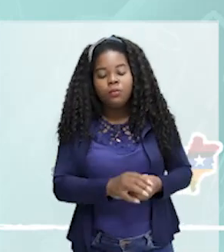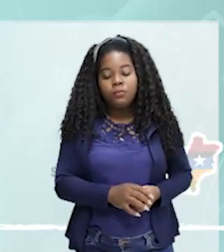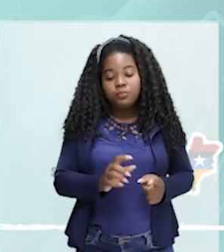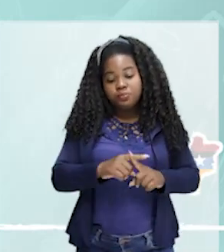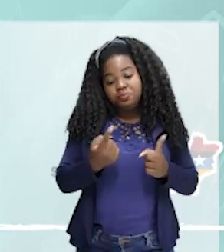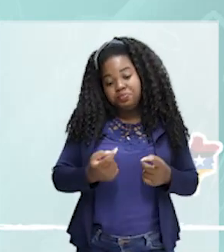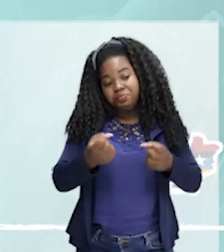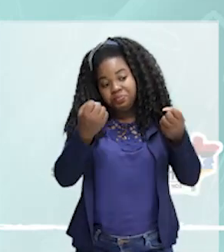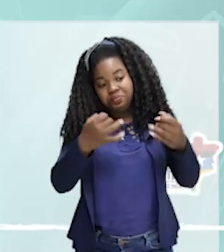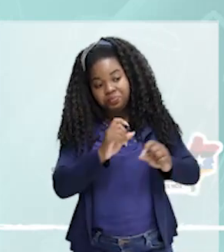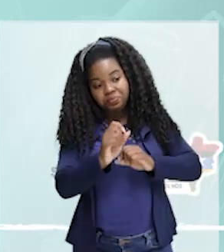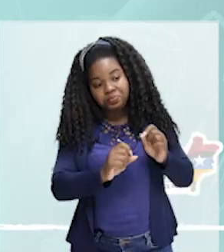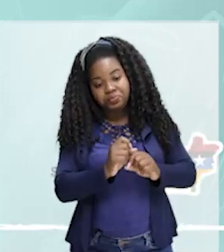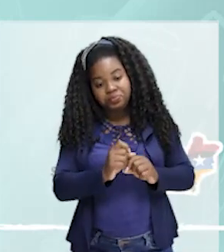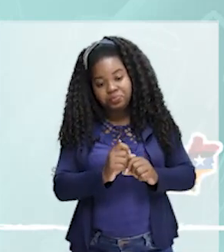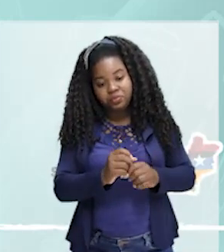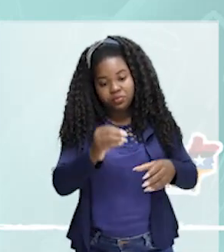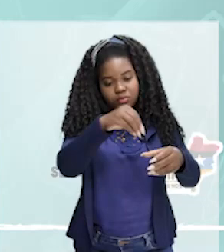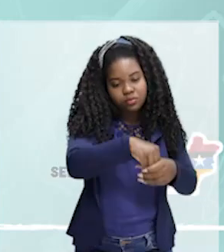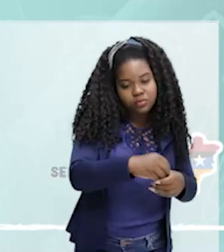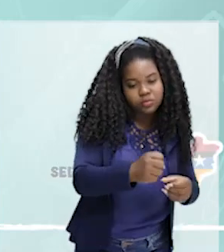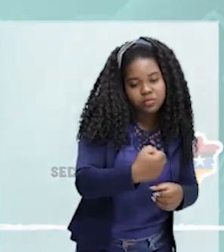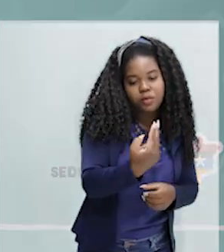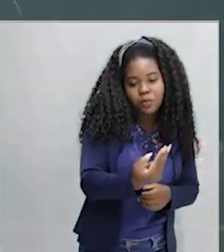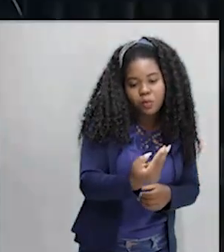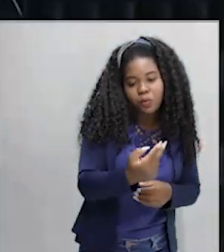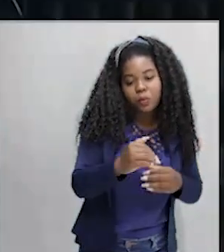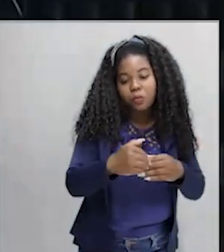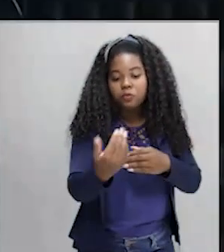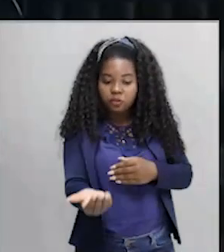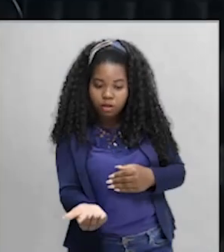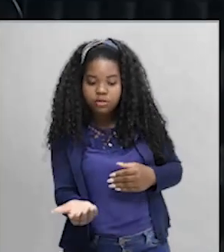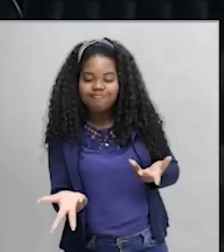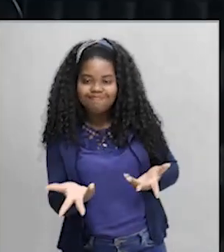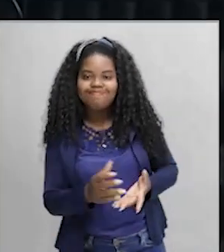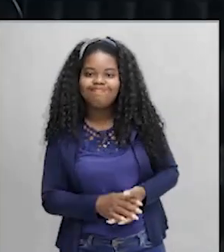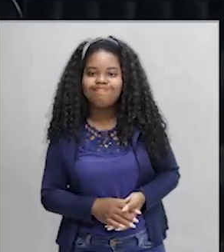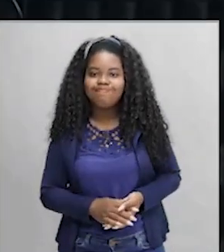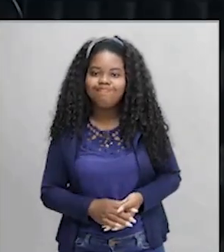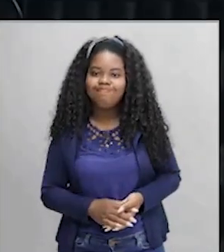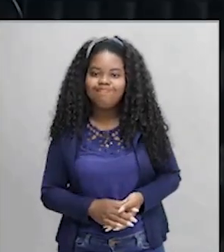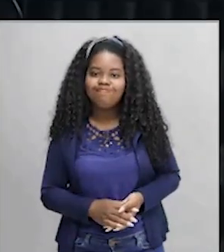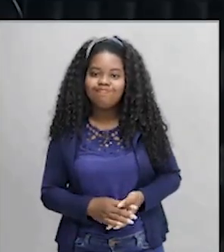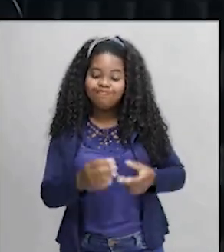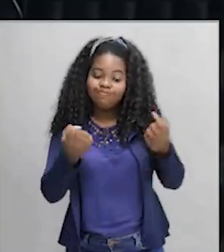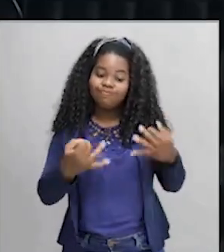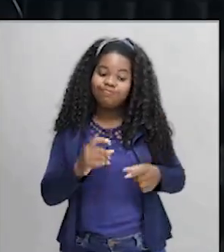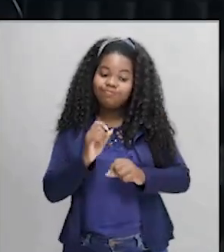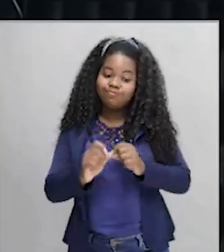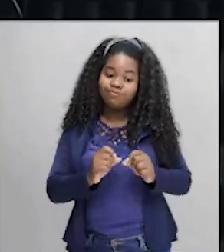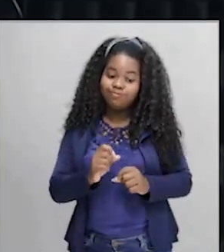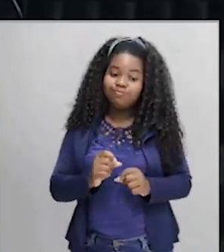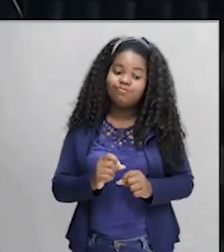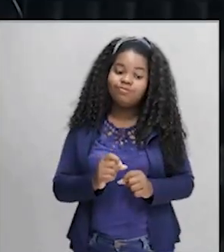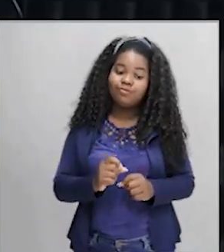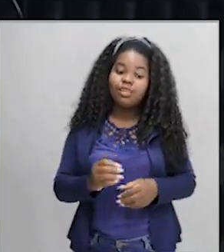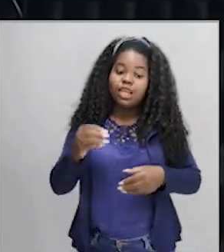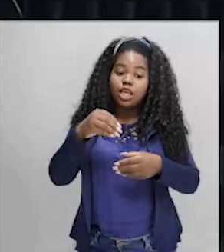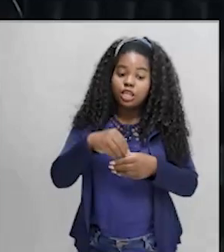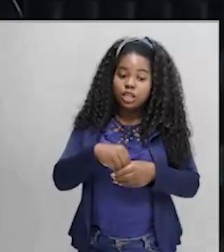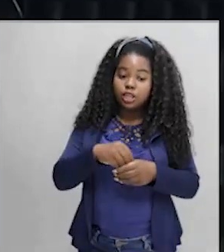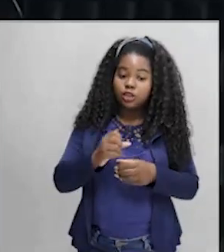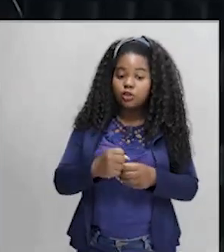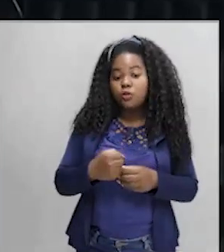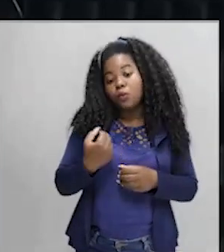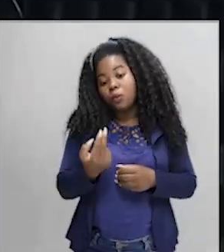fala verificar ou checar dentro ou verificar ou checar fora. Você diz dar entrada ou saída,